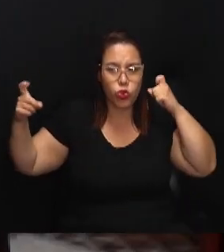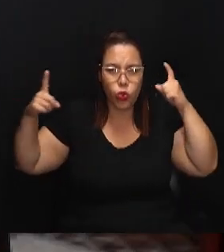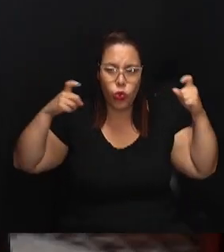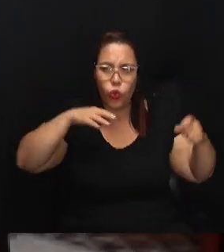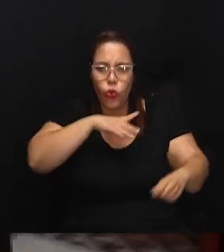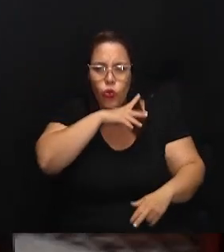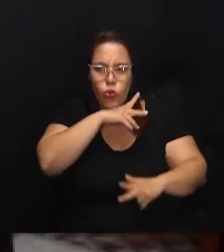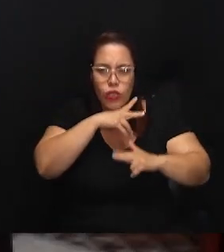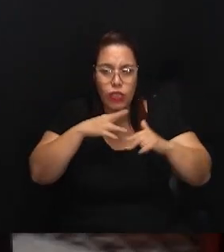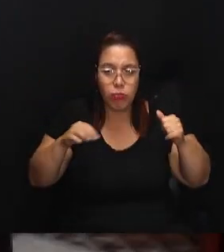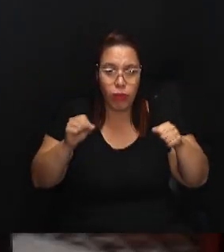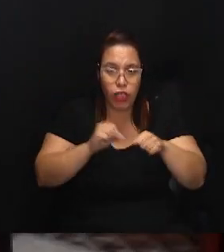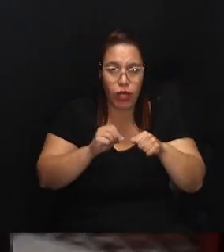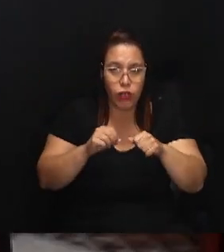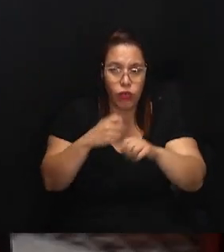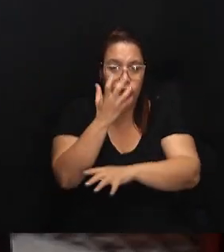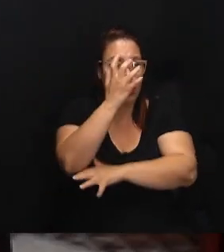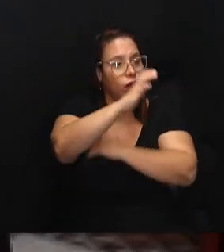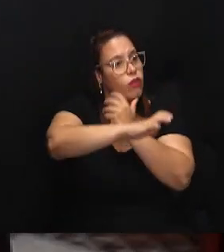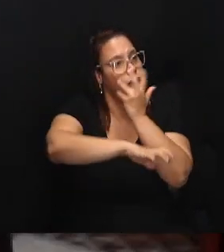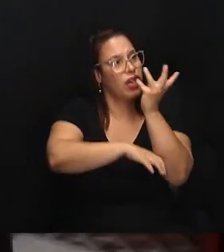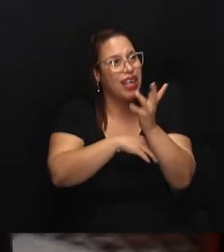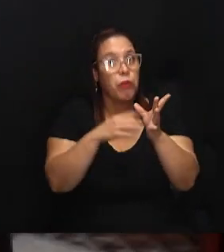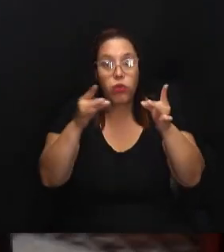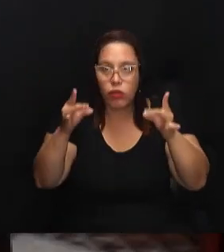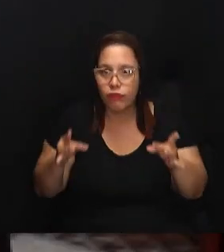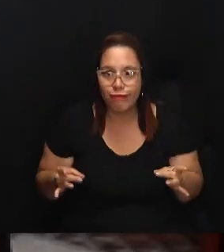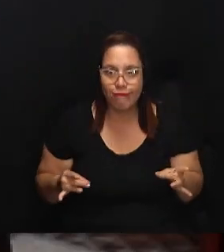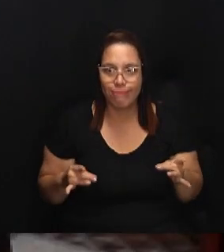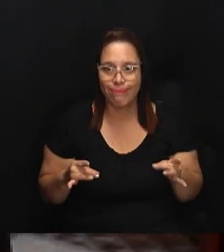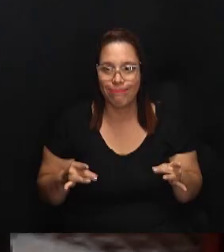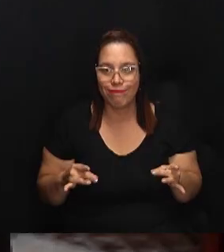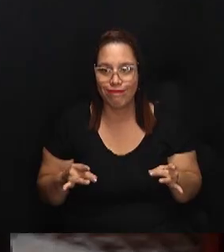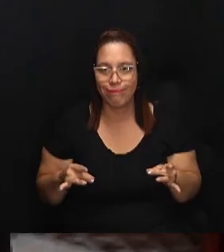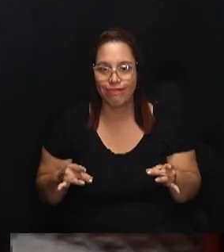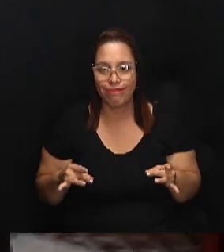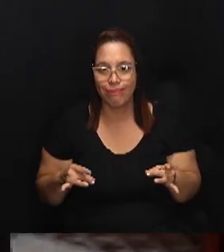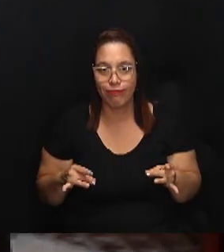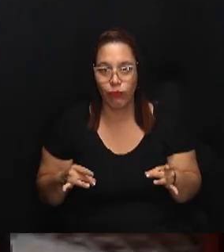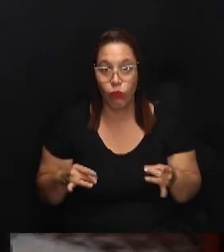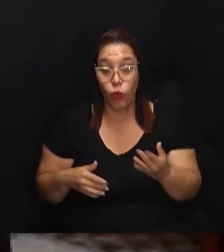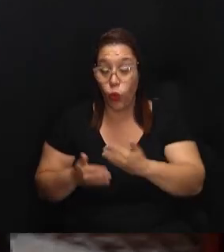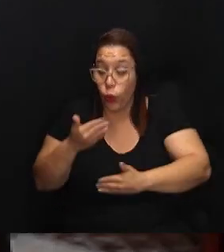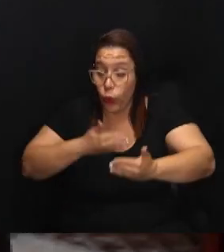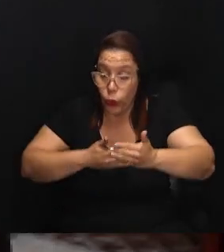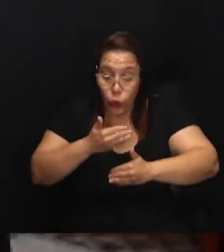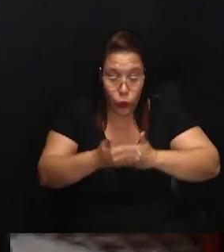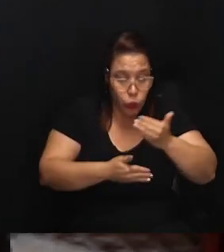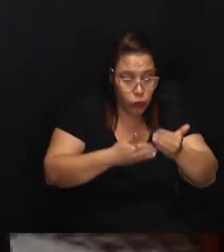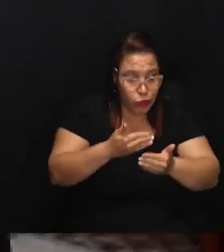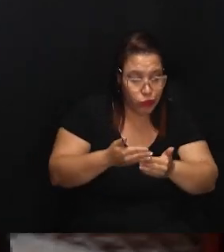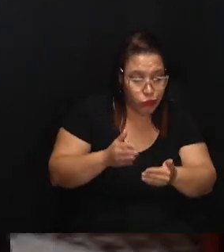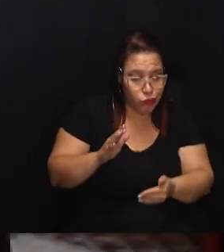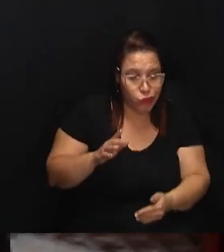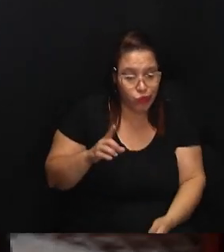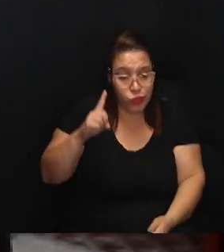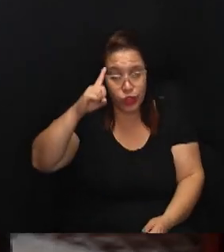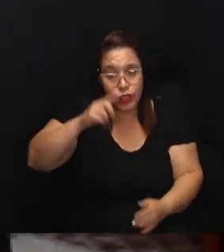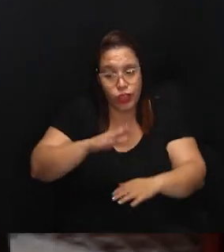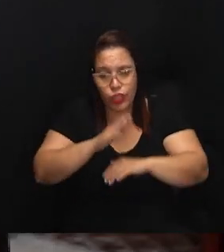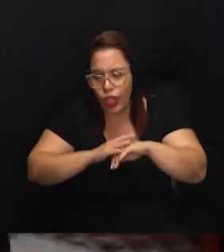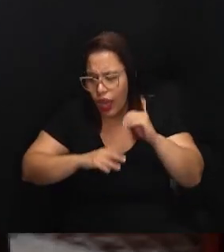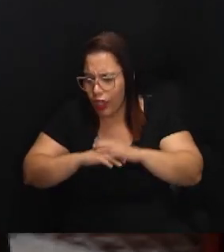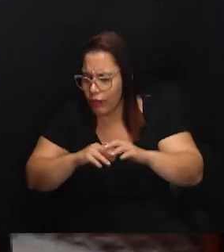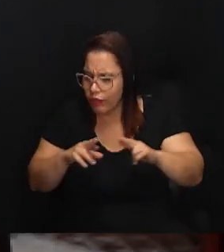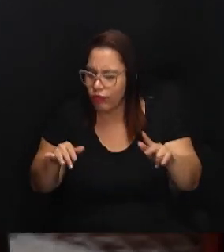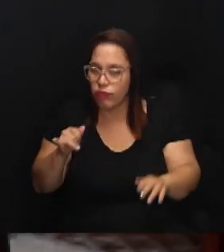animais fazem na floresta. É uma coisa muito específica. E aí, durante essa competição, a gente pôde colaborar com pessoas de